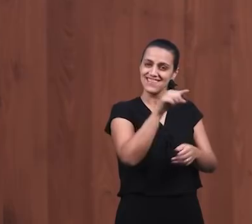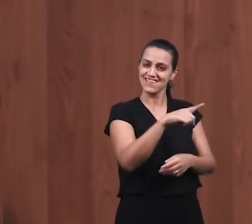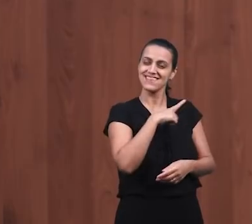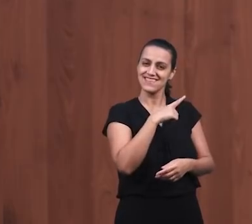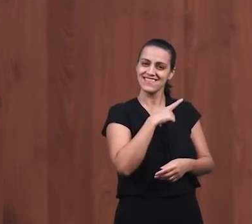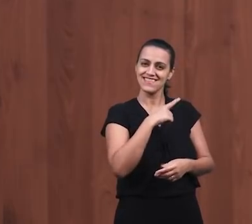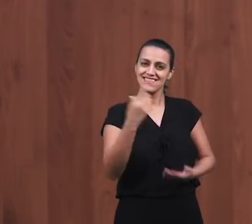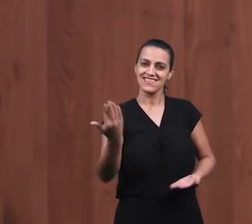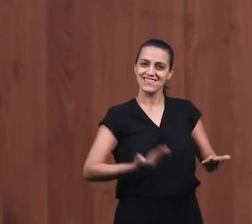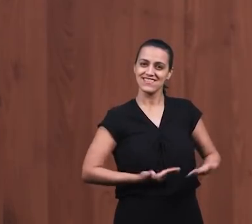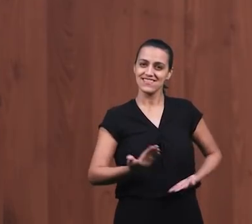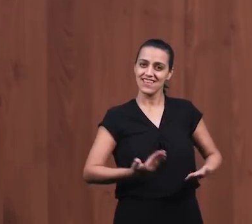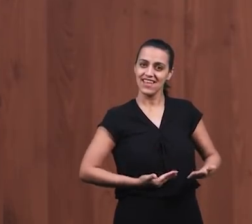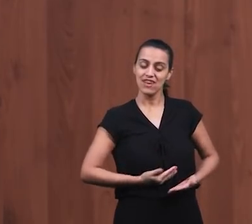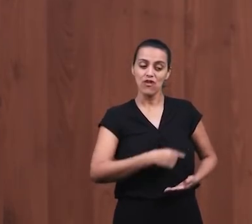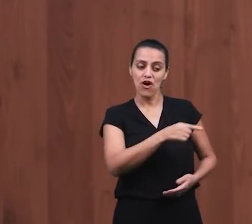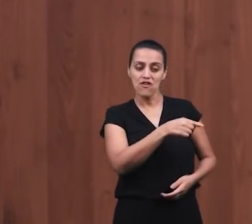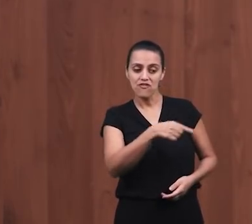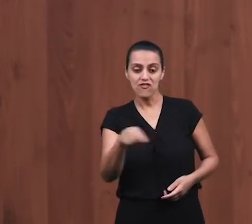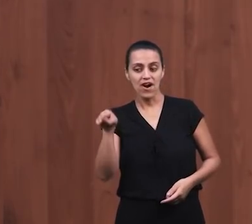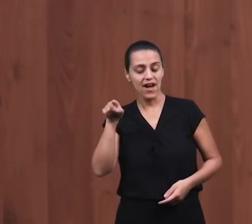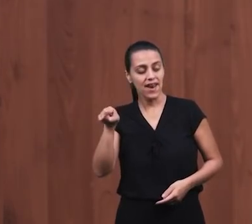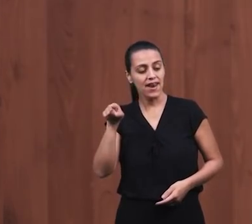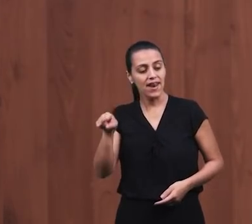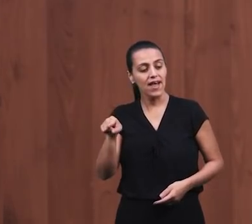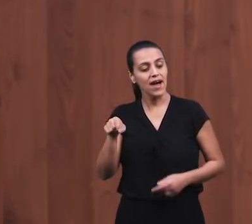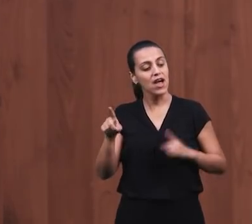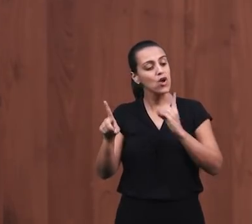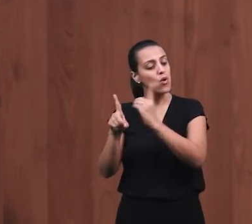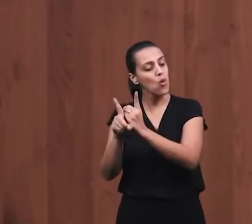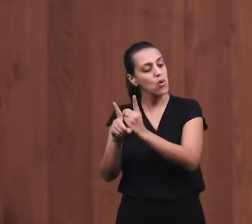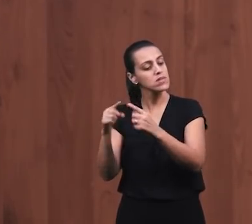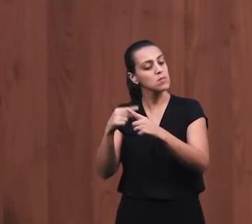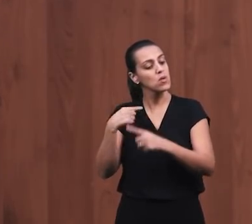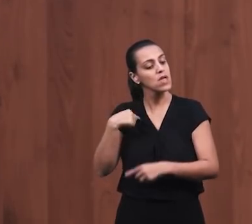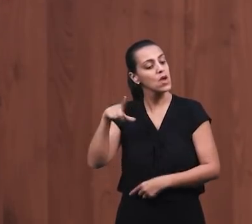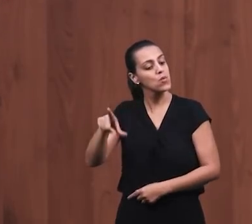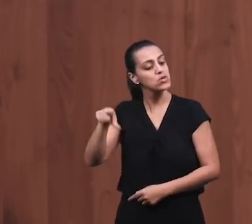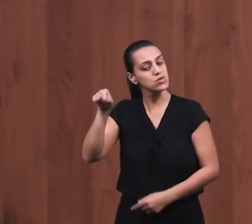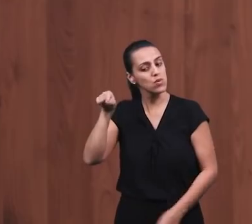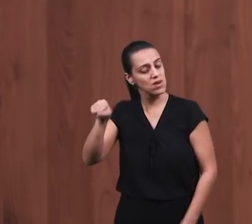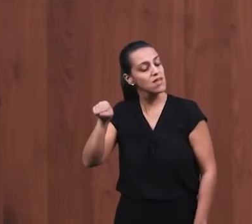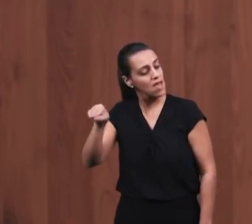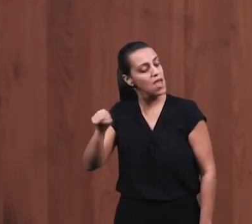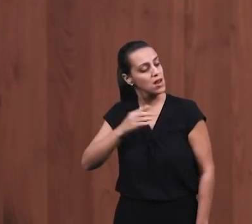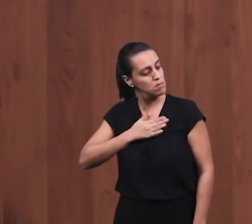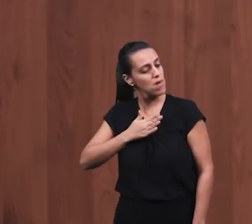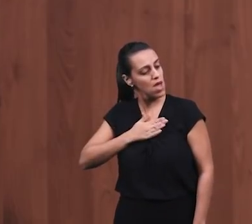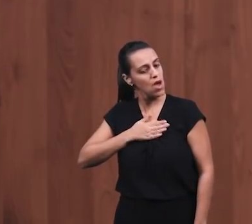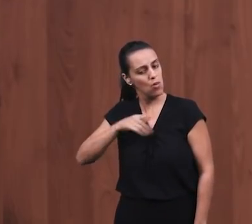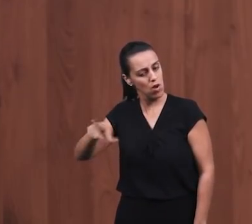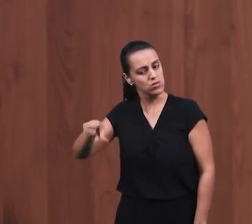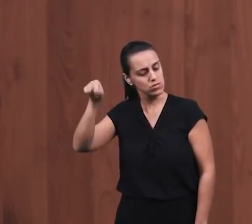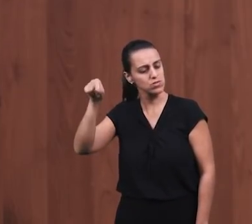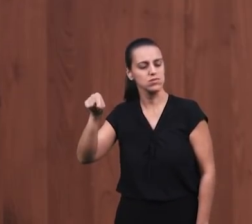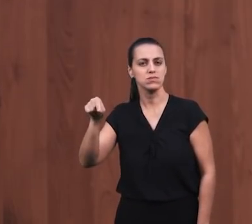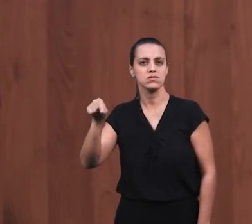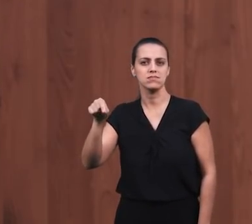Ananias, vai até Saulo, encontra com ele, porque ele é para mim um escolhido meu, é um vaso